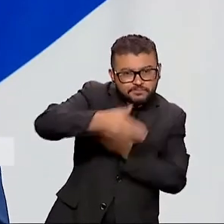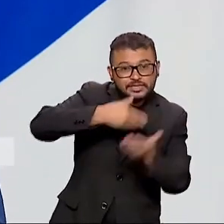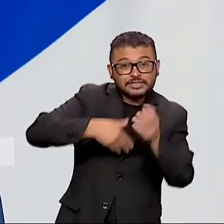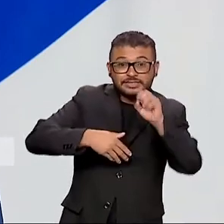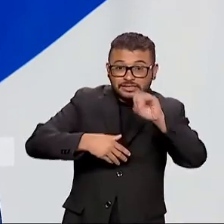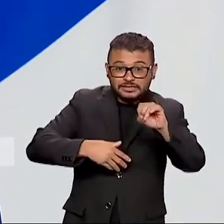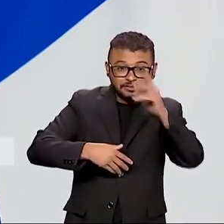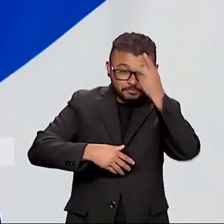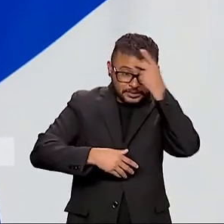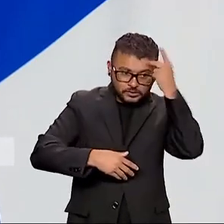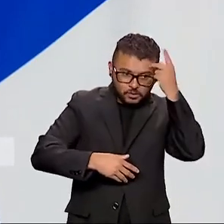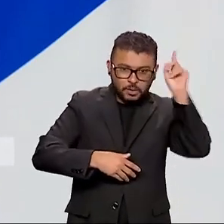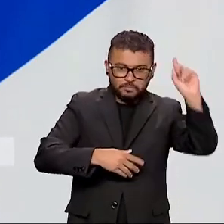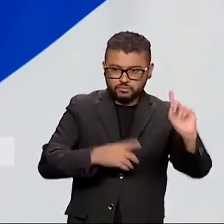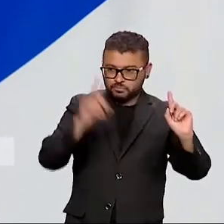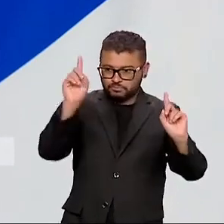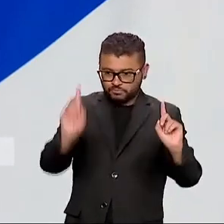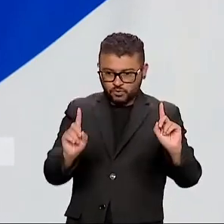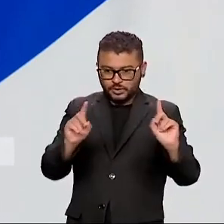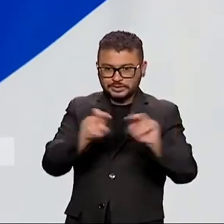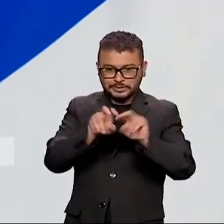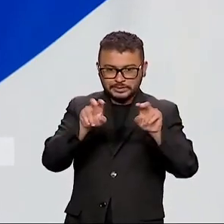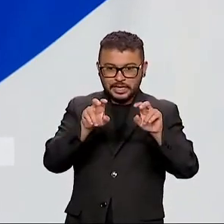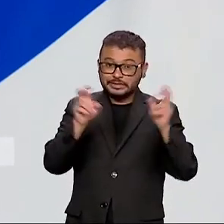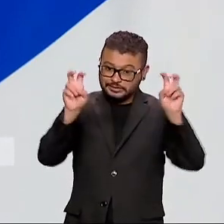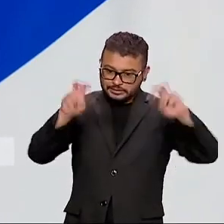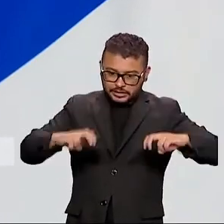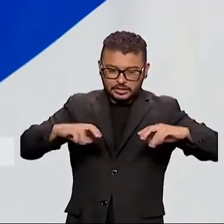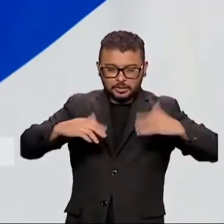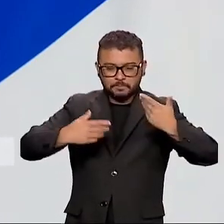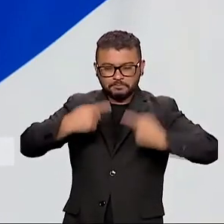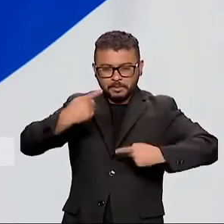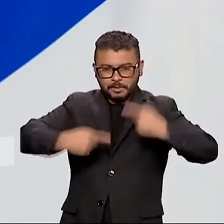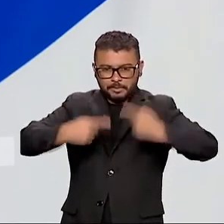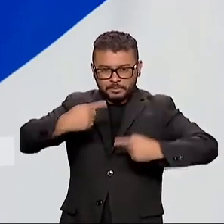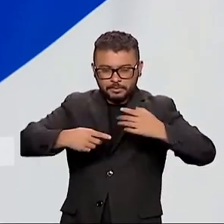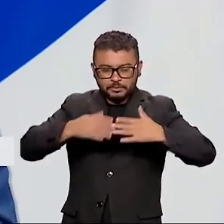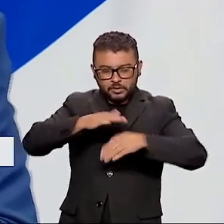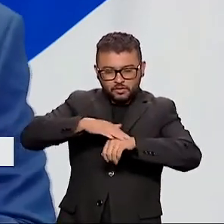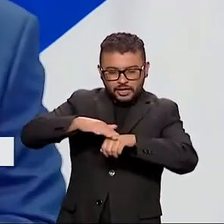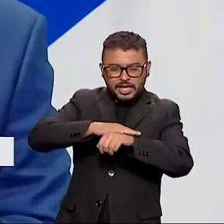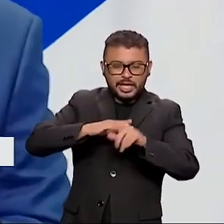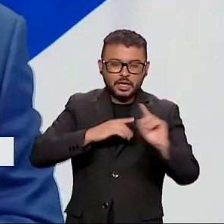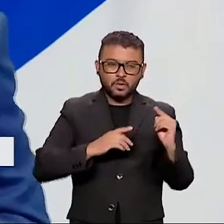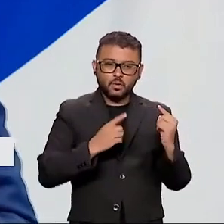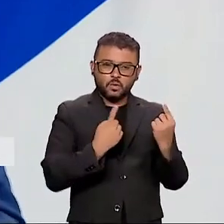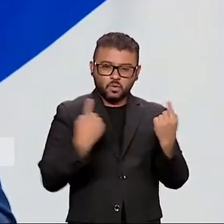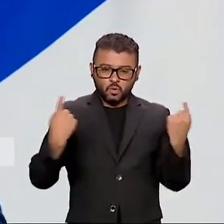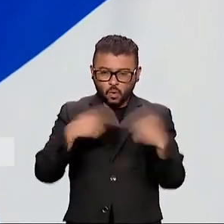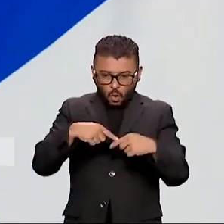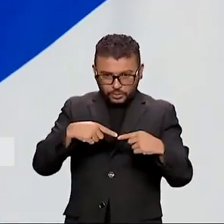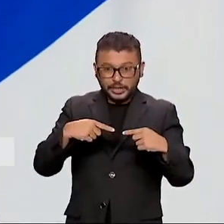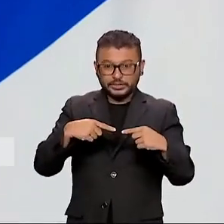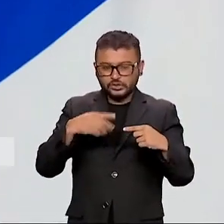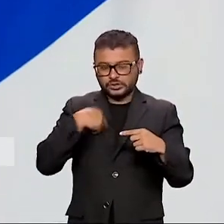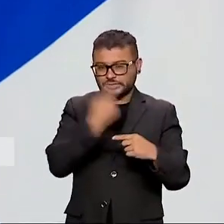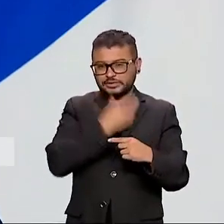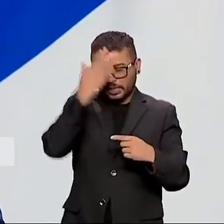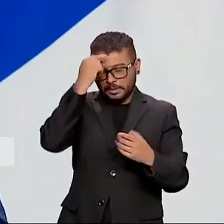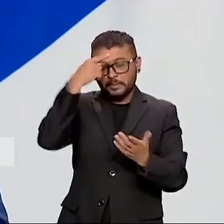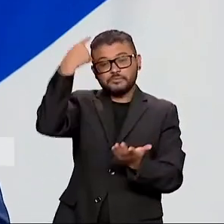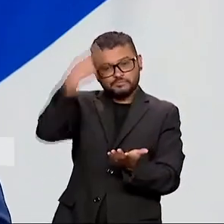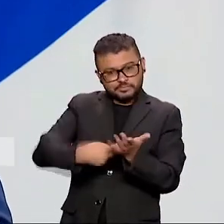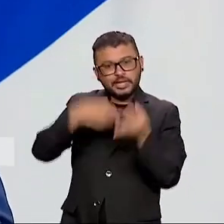2 seres humanos sentam em torno de uma mesa, por mais divergência que existam, é possível que a gente termine